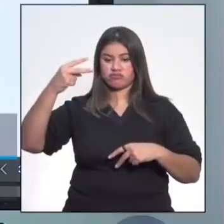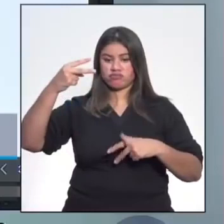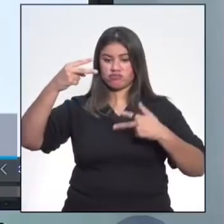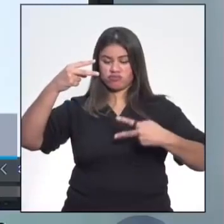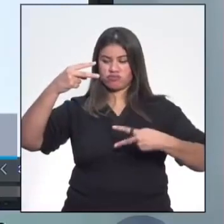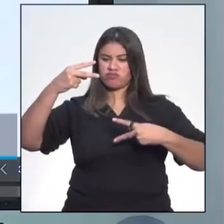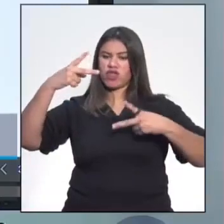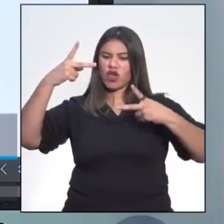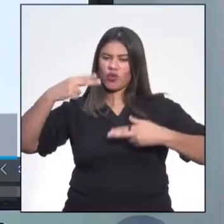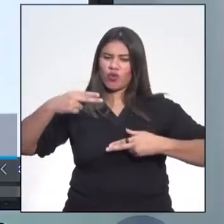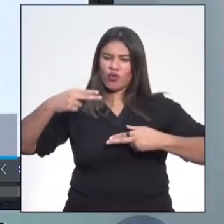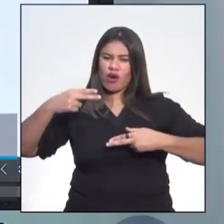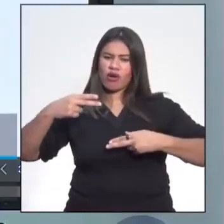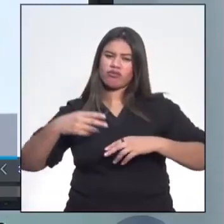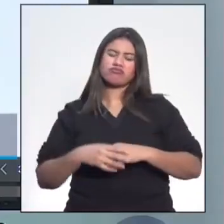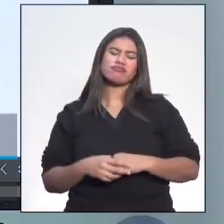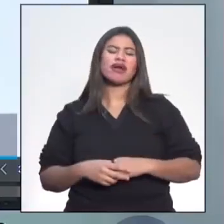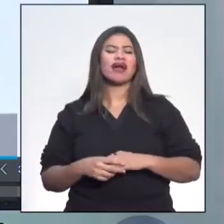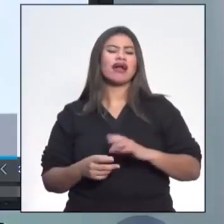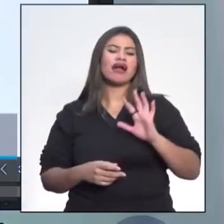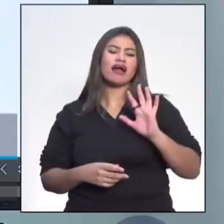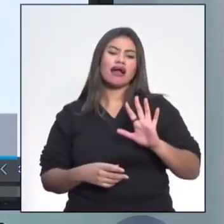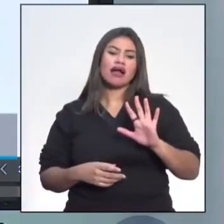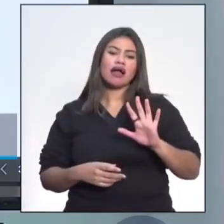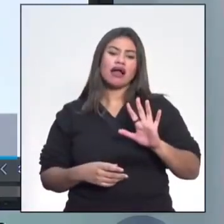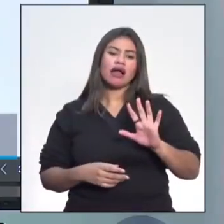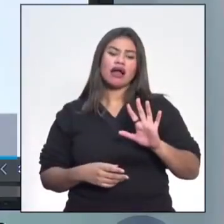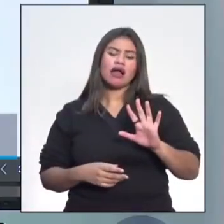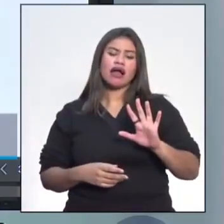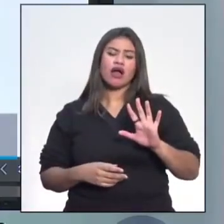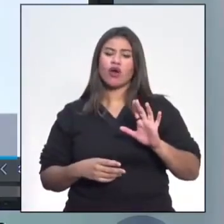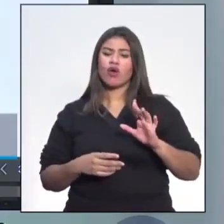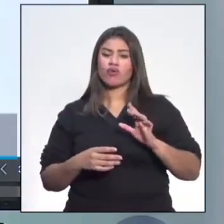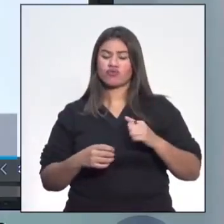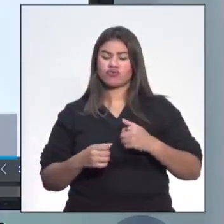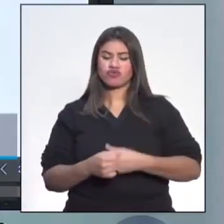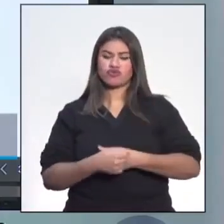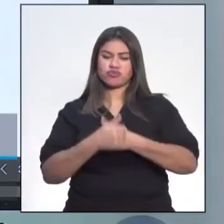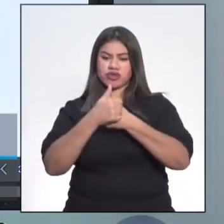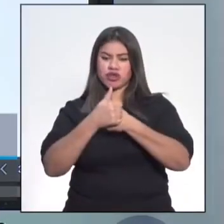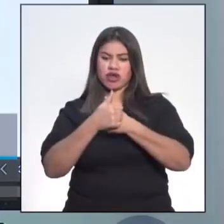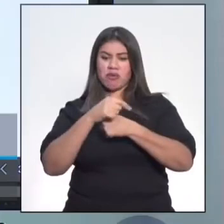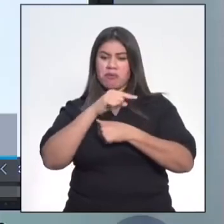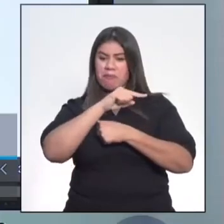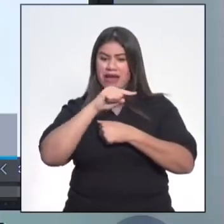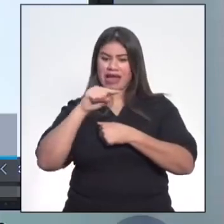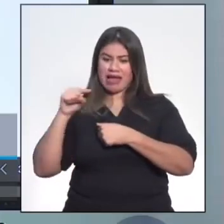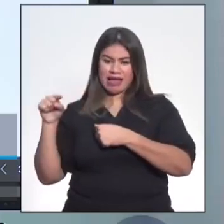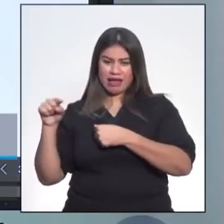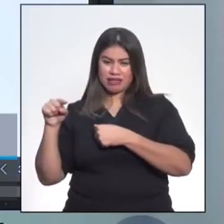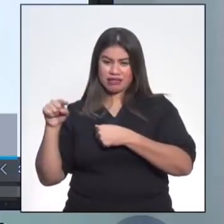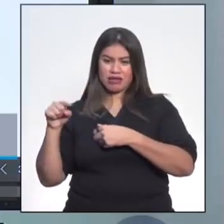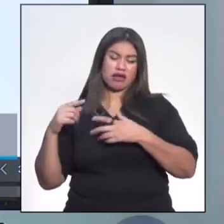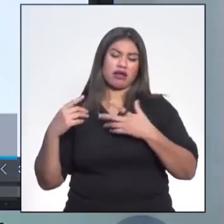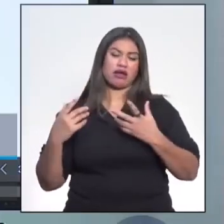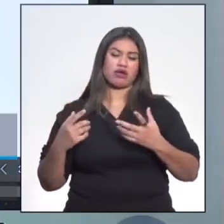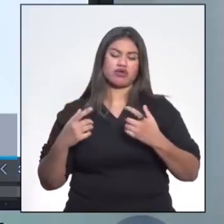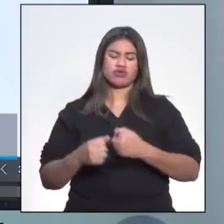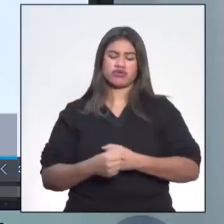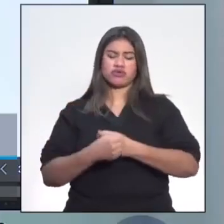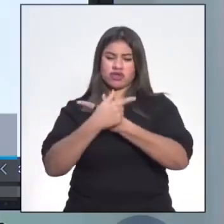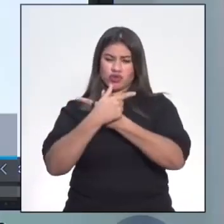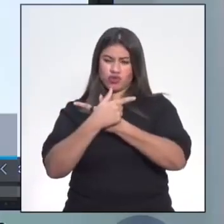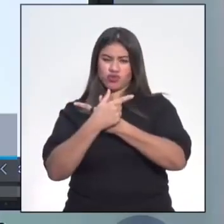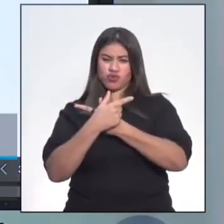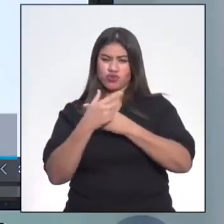Que coisa, né? Olha, a função de primeiro grau era uma reta. Será que a função do segundo grau também é uma reta? Não. Vamos marcar os